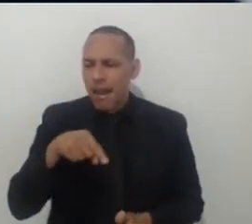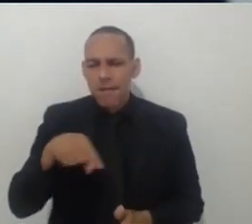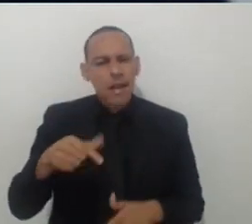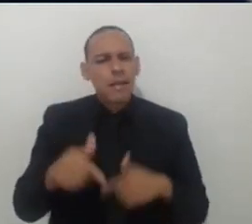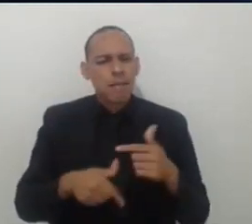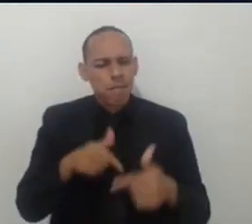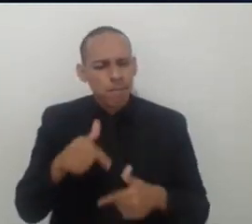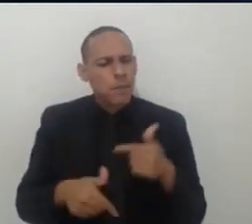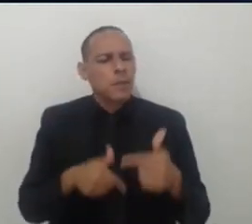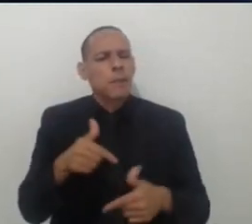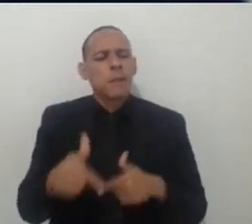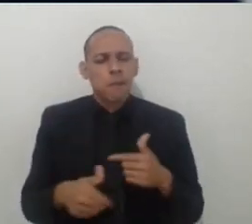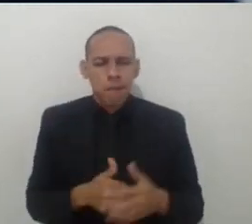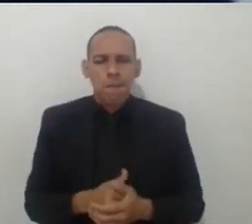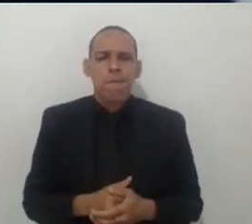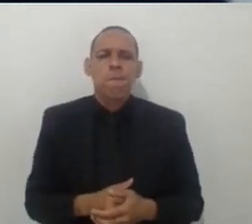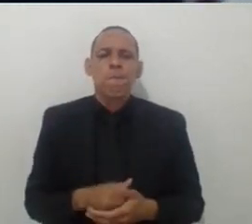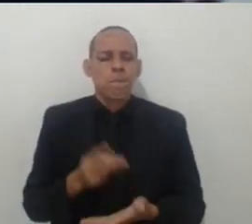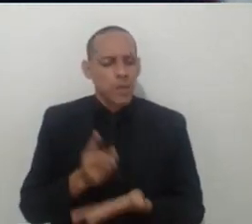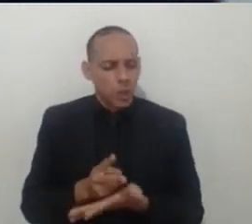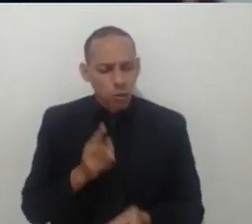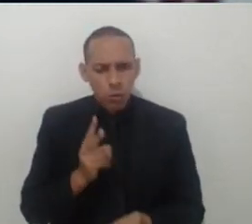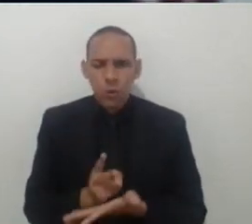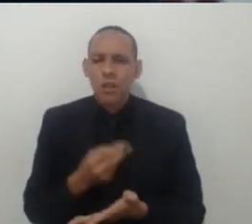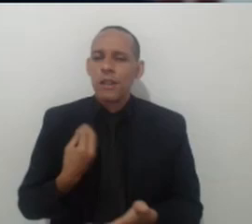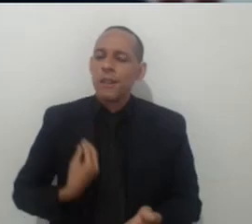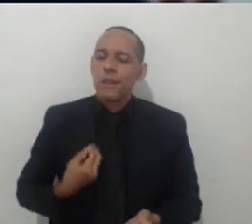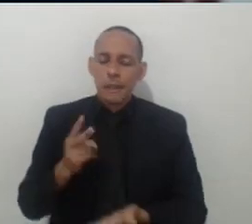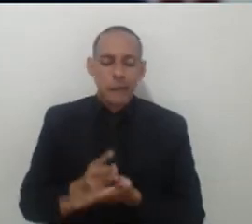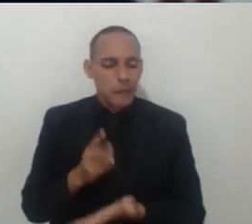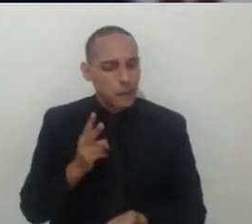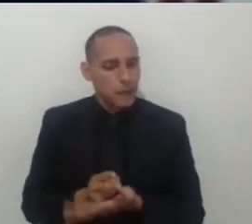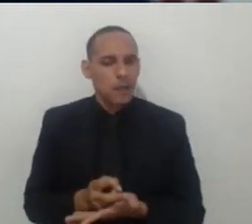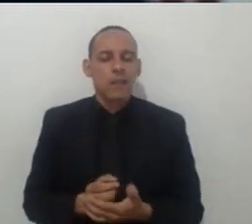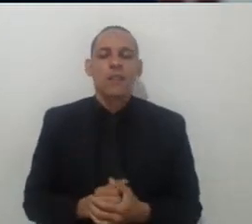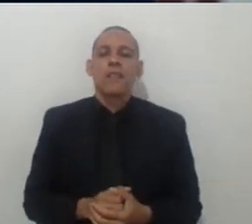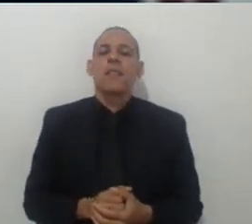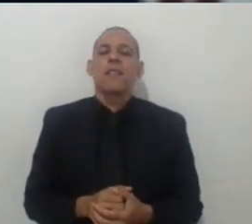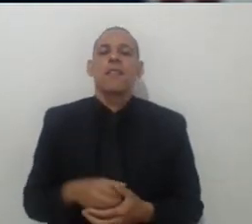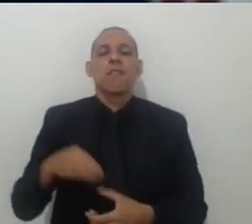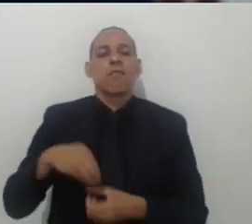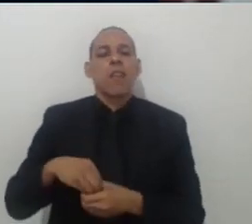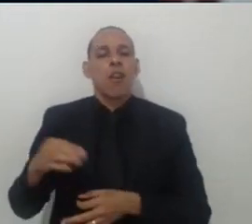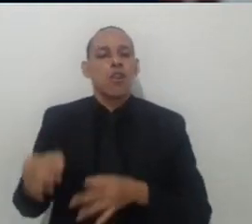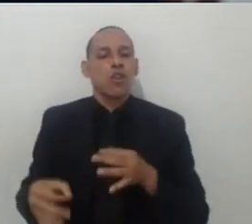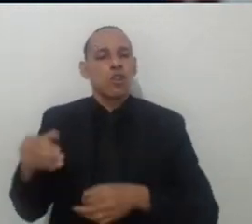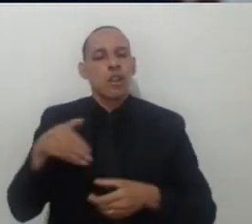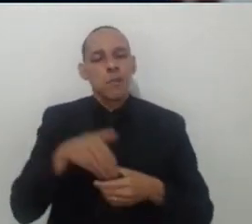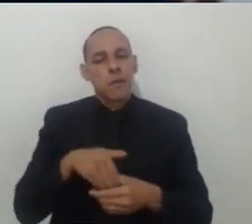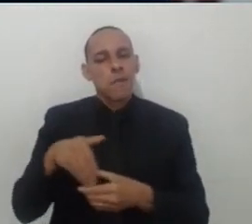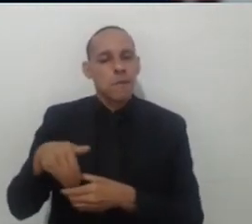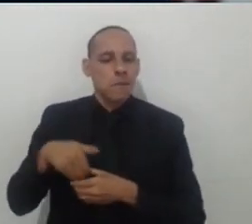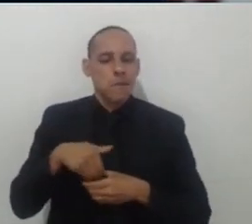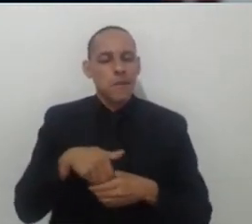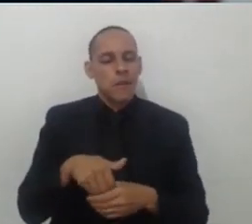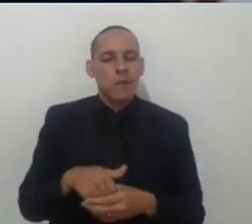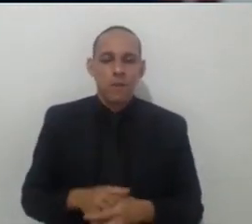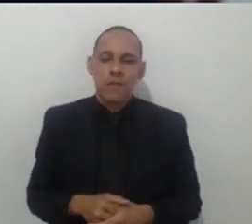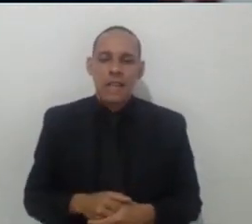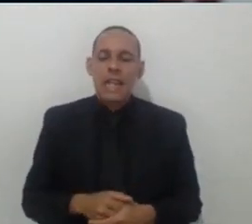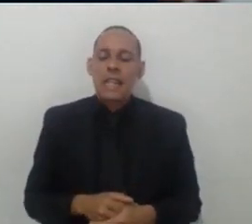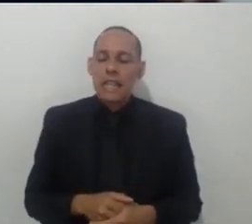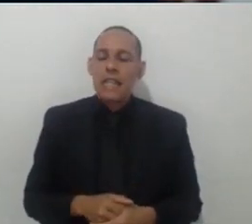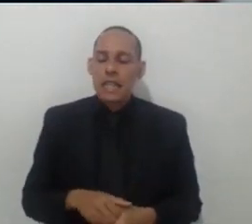que continuar com nossa vidinha lá na justiça eleitoral. Será absolutamente